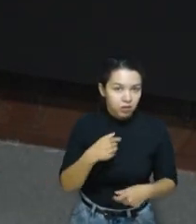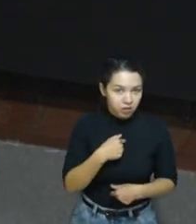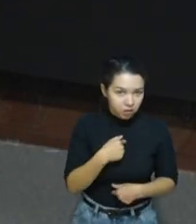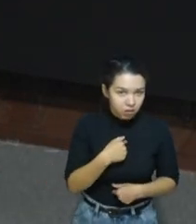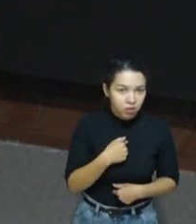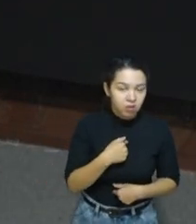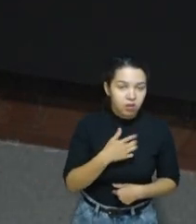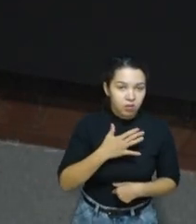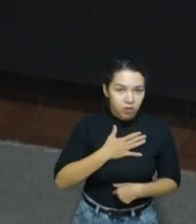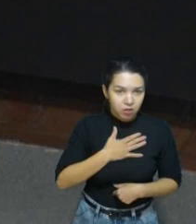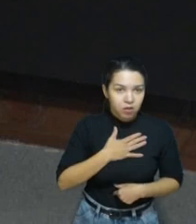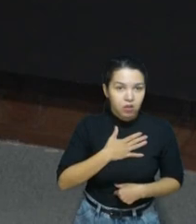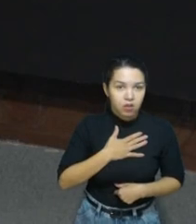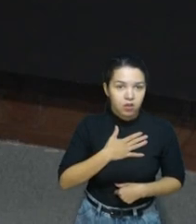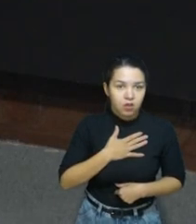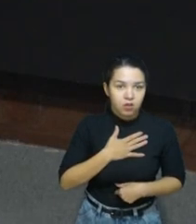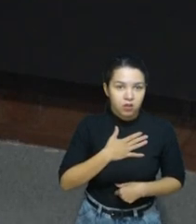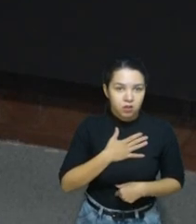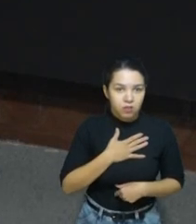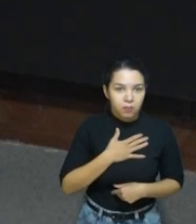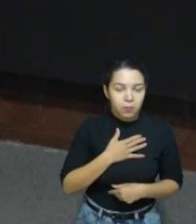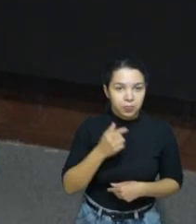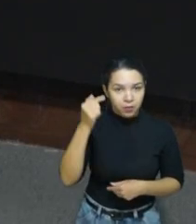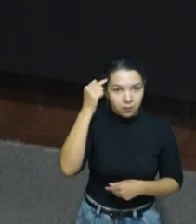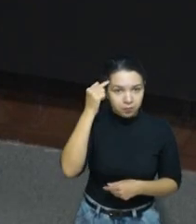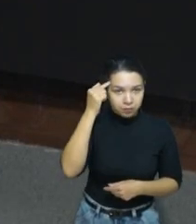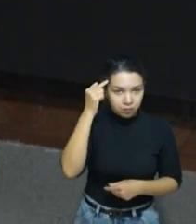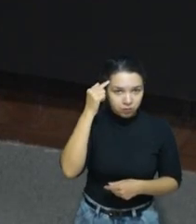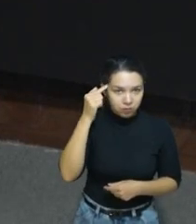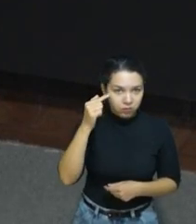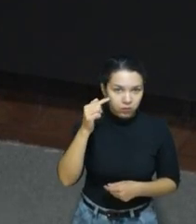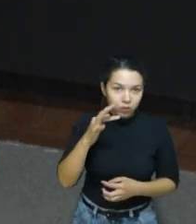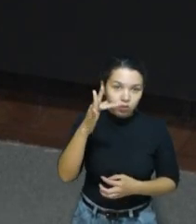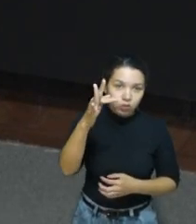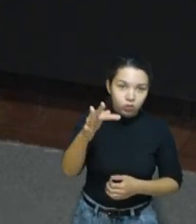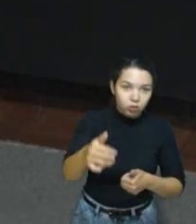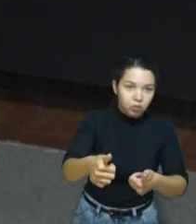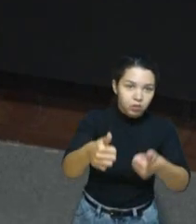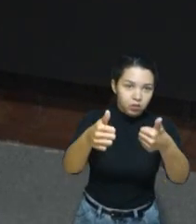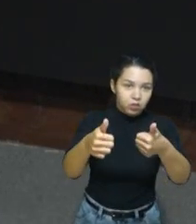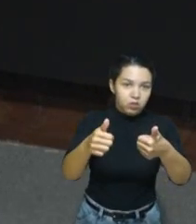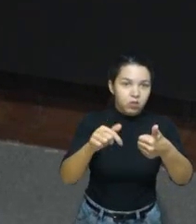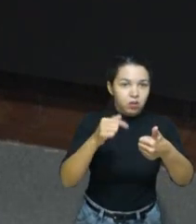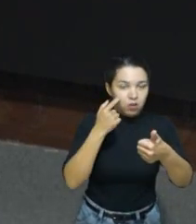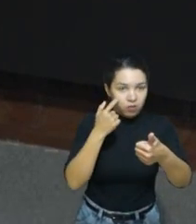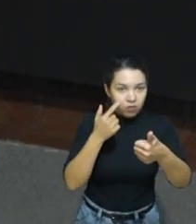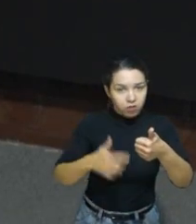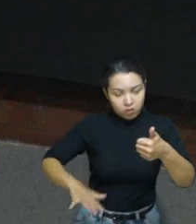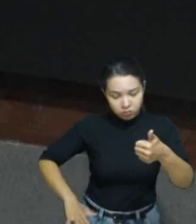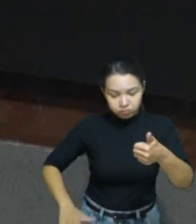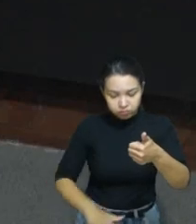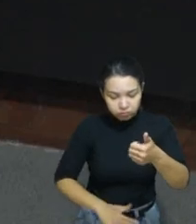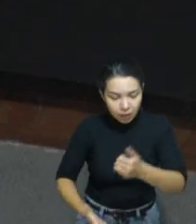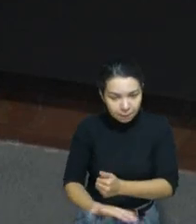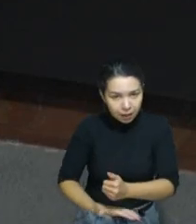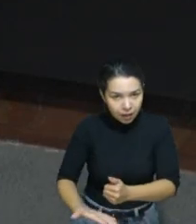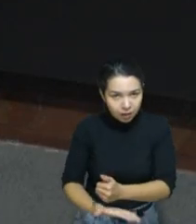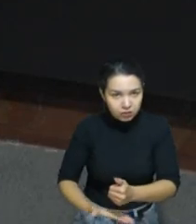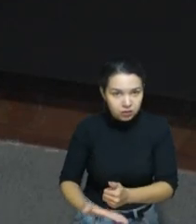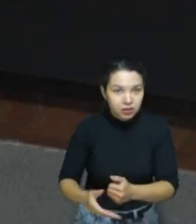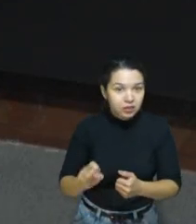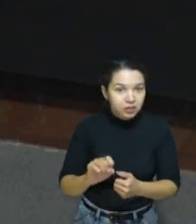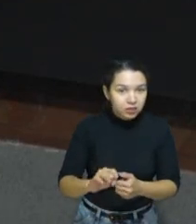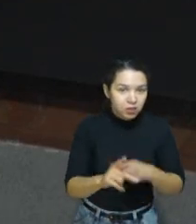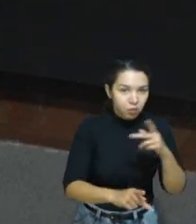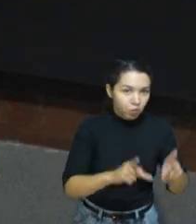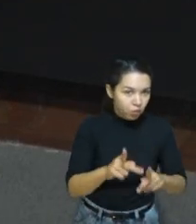Eu, particularmente, vejo mais, assim, quando eu penso, esperança nesse caminho mais de cima para baixo. Envolver, porque se a gente não